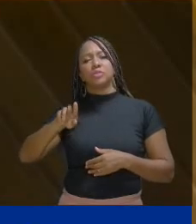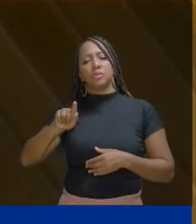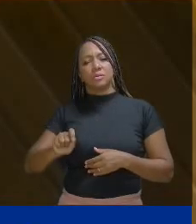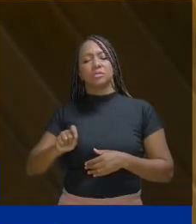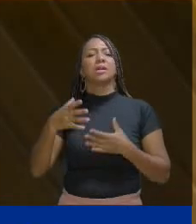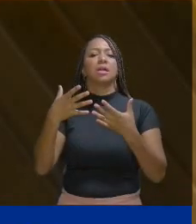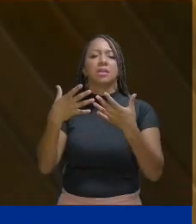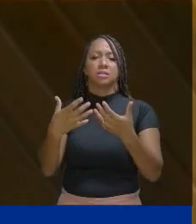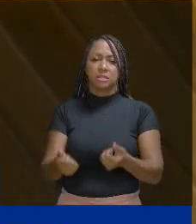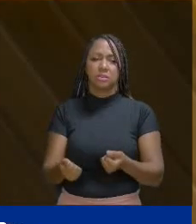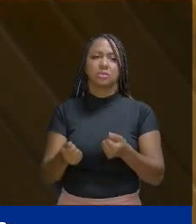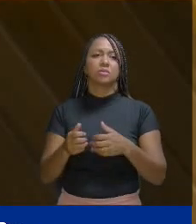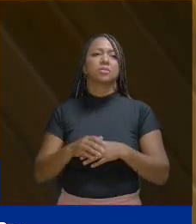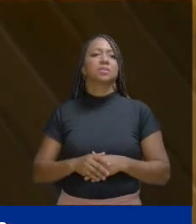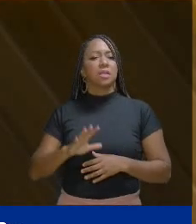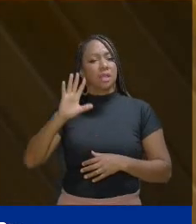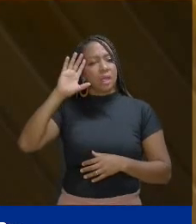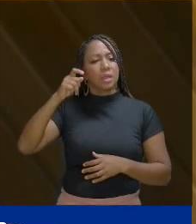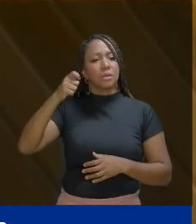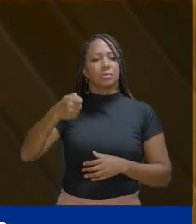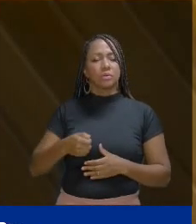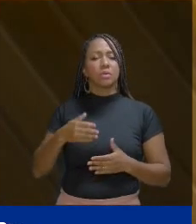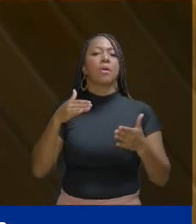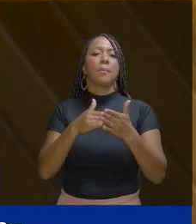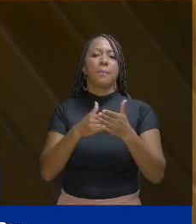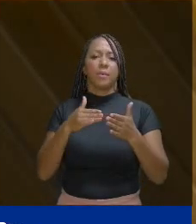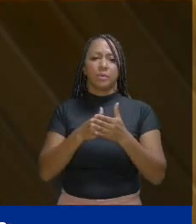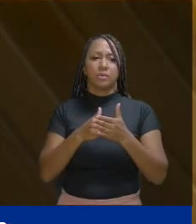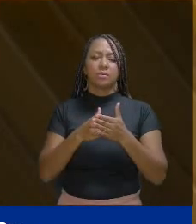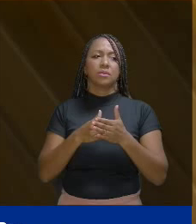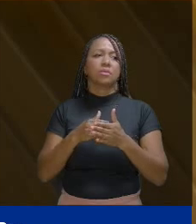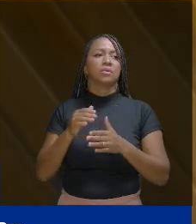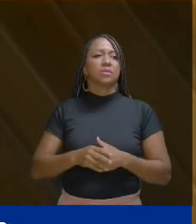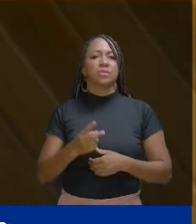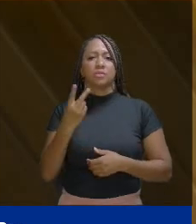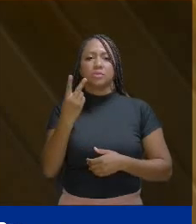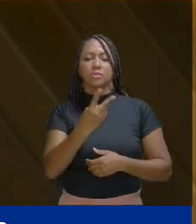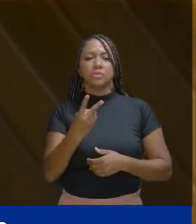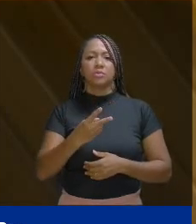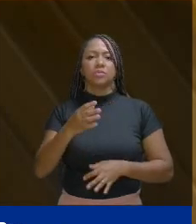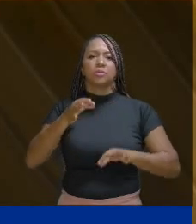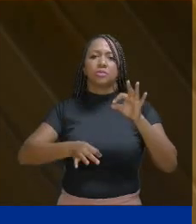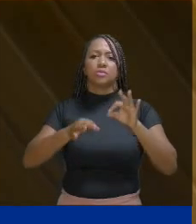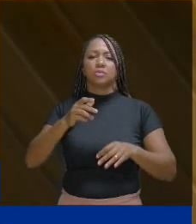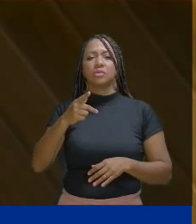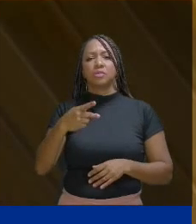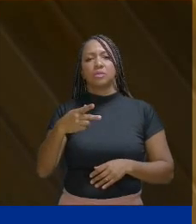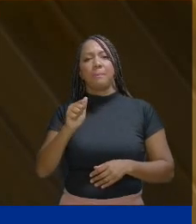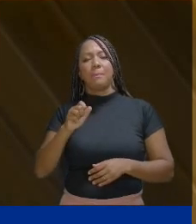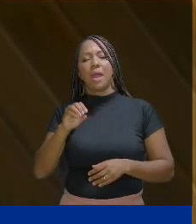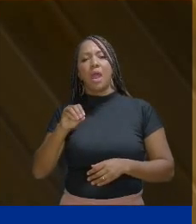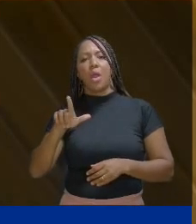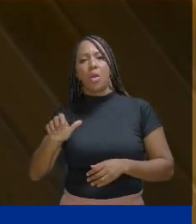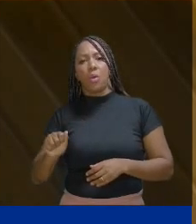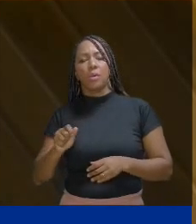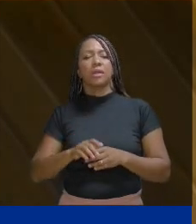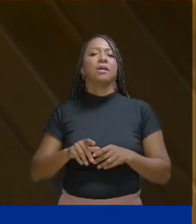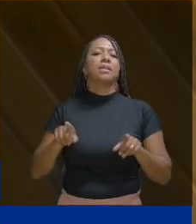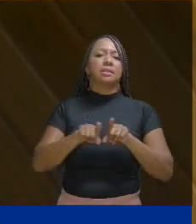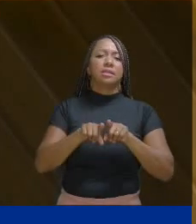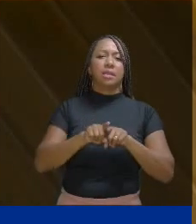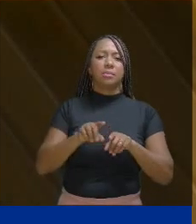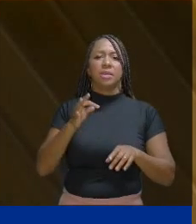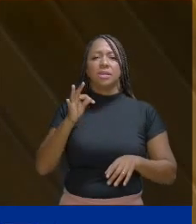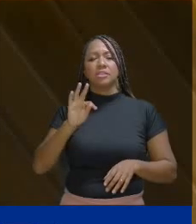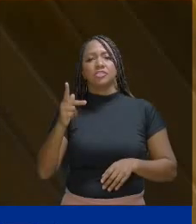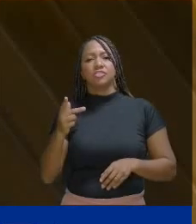deu-lhe provimento para reconhecer o impedimento de duas juízas, Paola Júlia Oliveira dos Santos e Tina Luísa